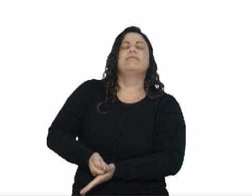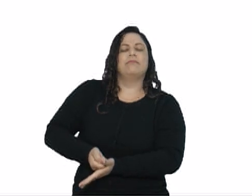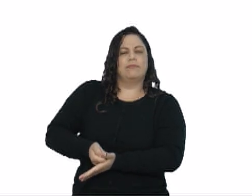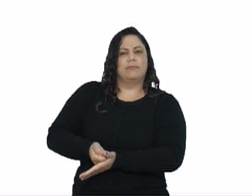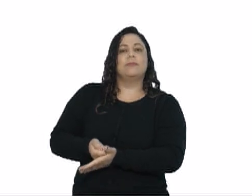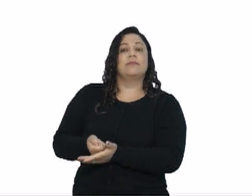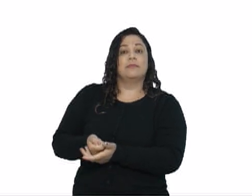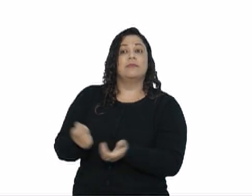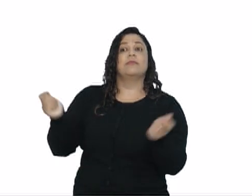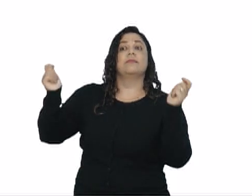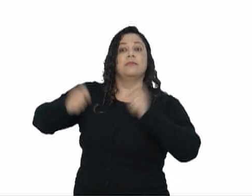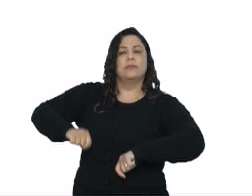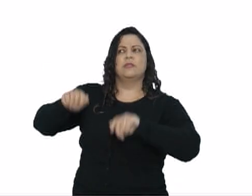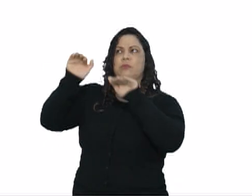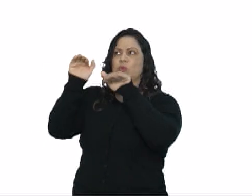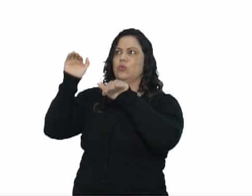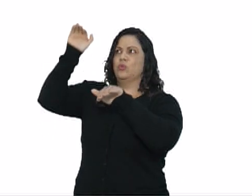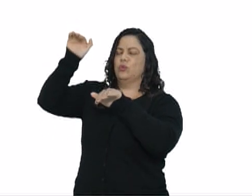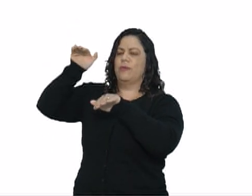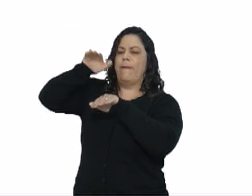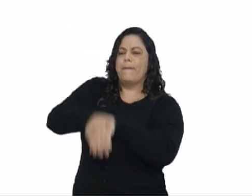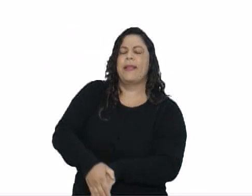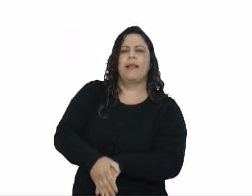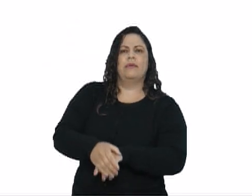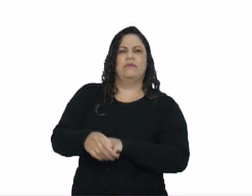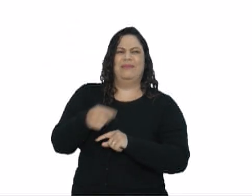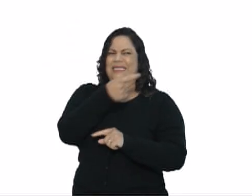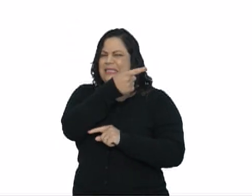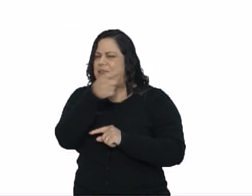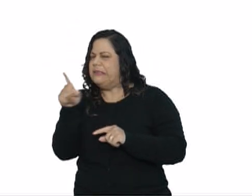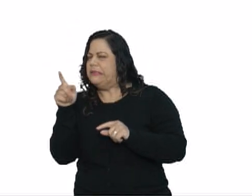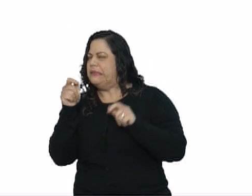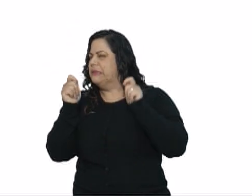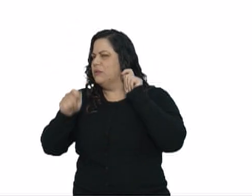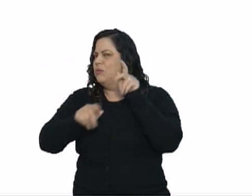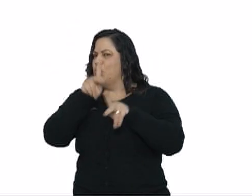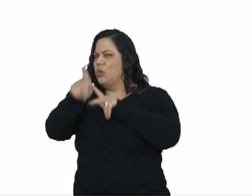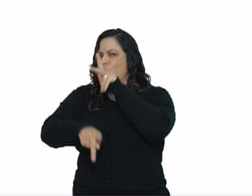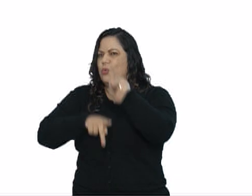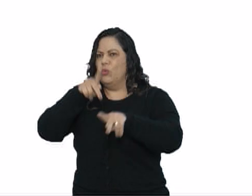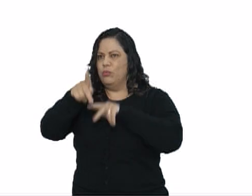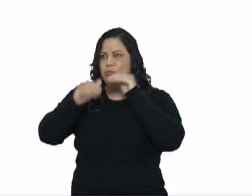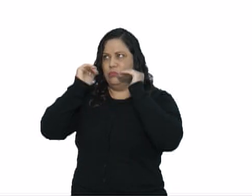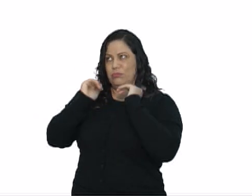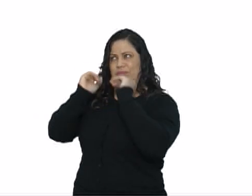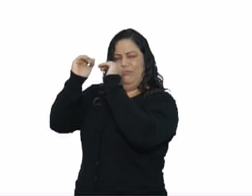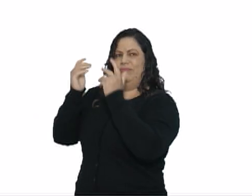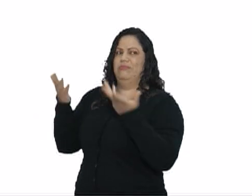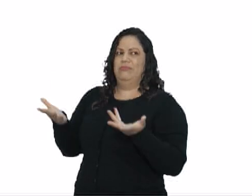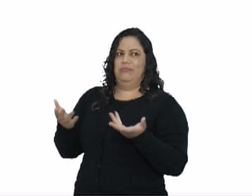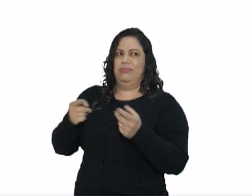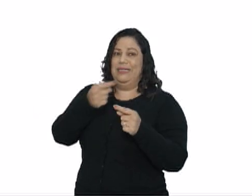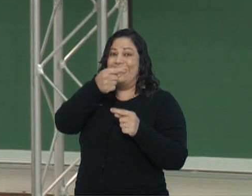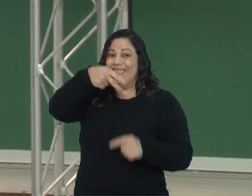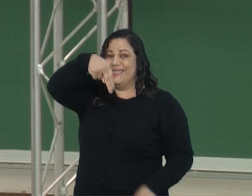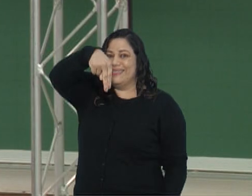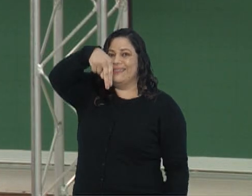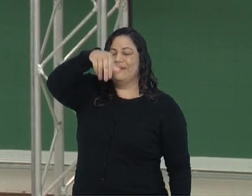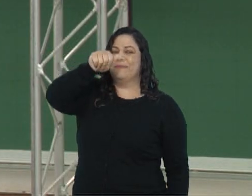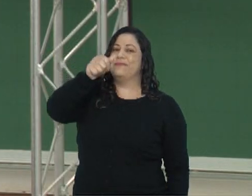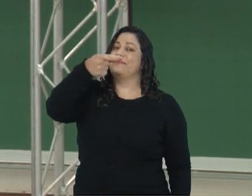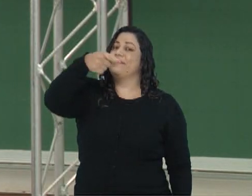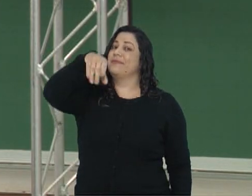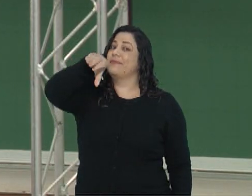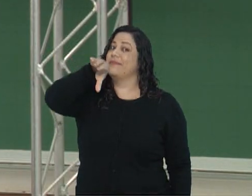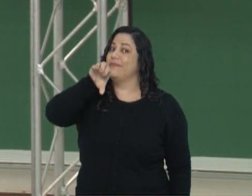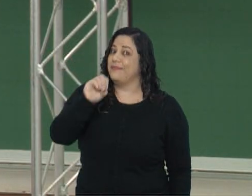mobiliza a sociedade civil de cima para baixo, porém não impõe ao povo uma obediência ativa e militante? Esse não aqui, ó,